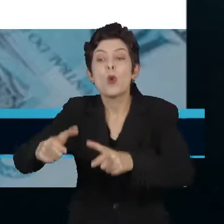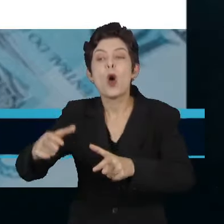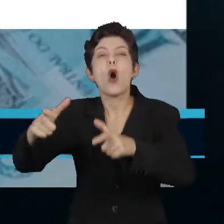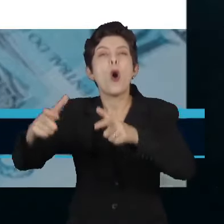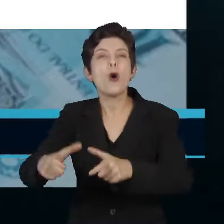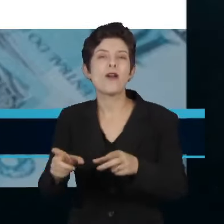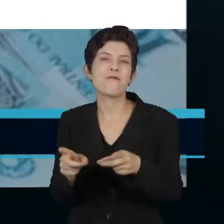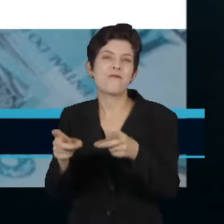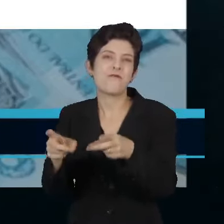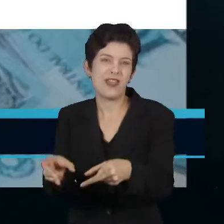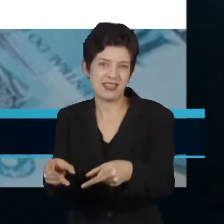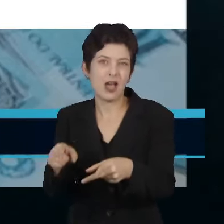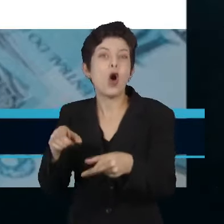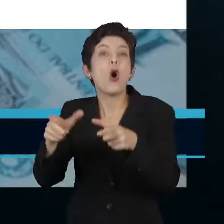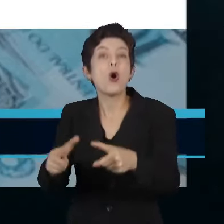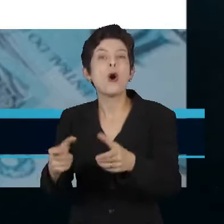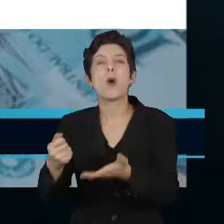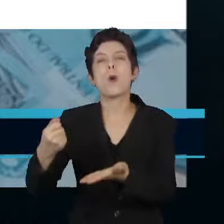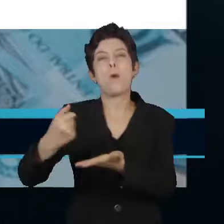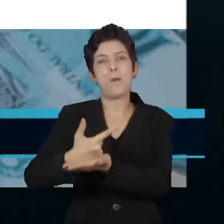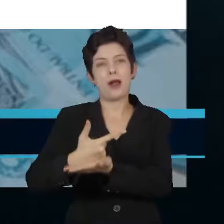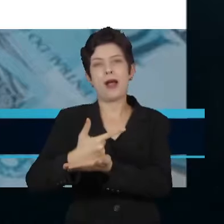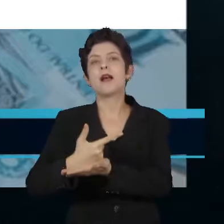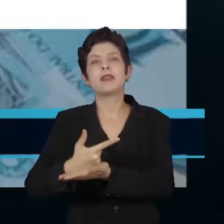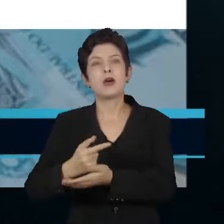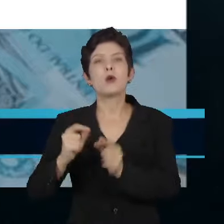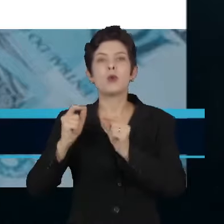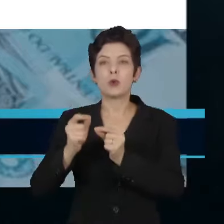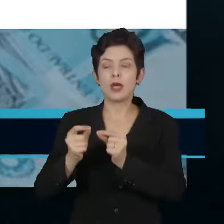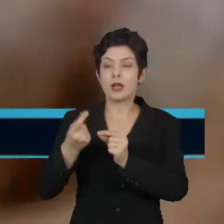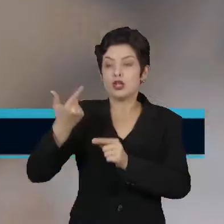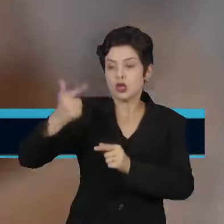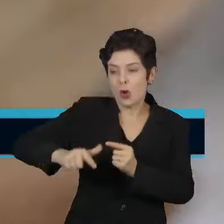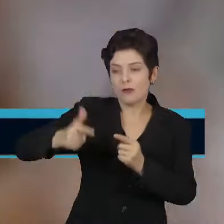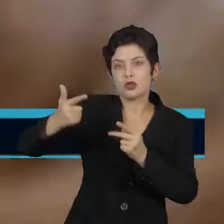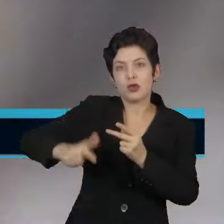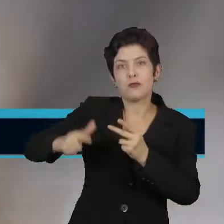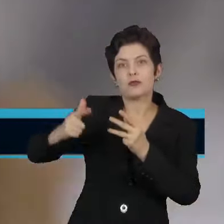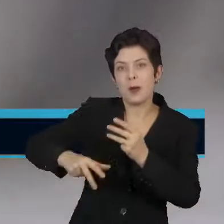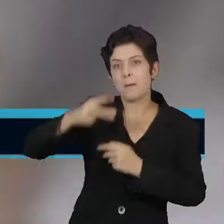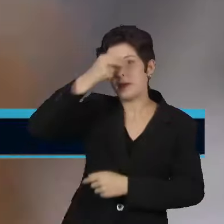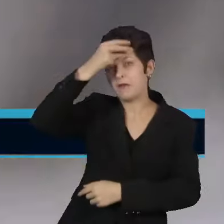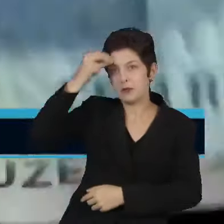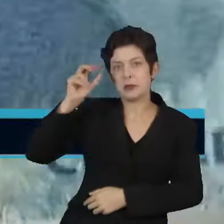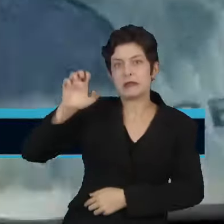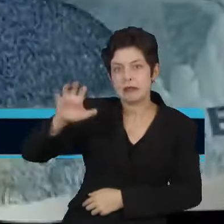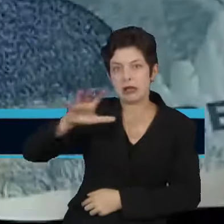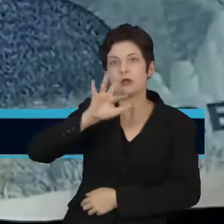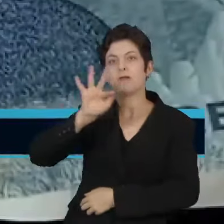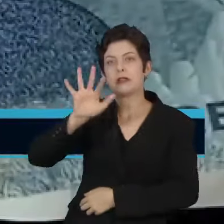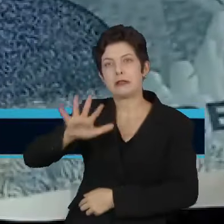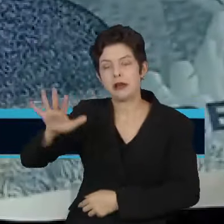ou serviço é consumido, acabando com o recolhimento em cascata. Também está previsto